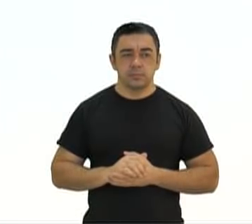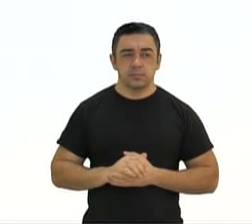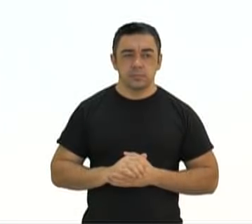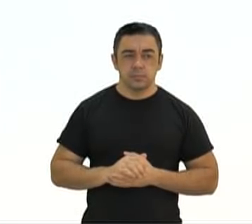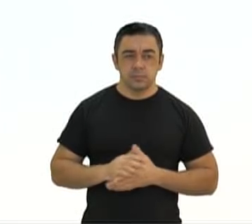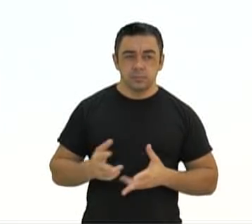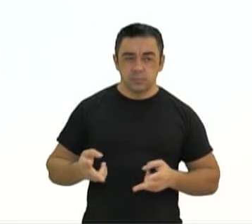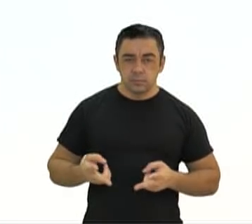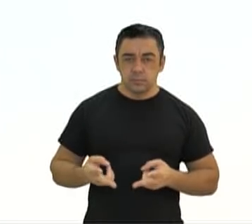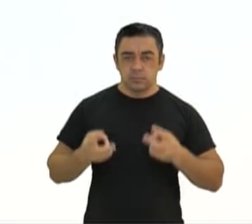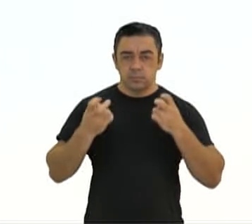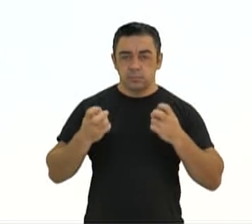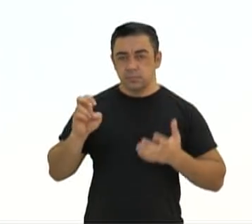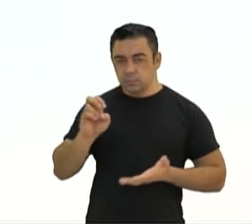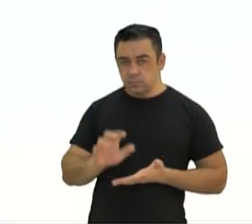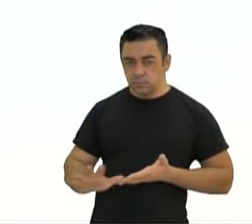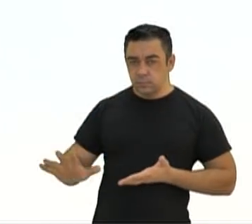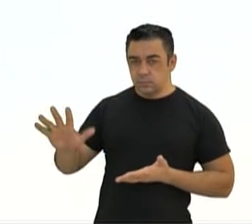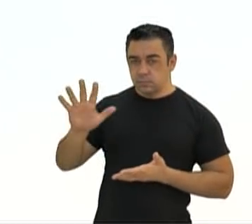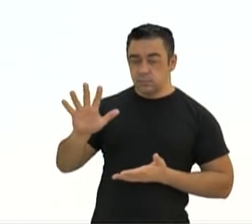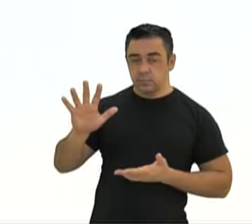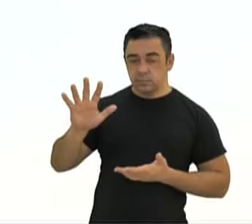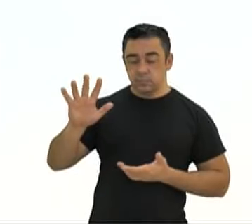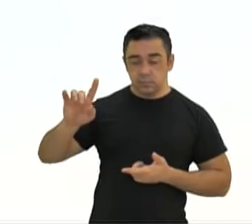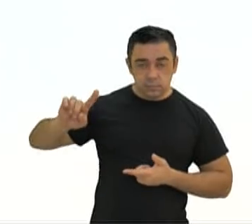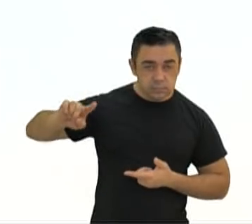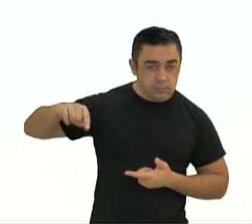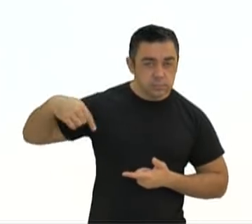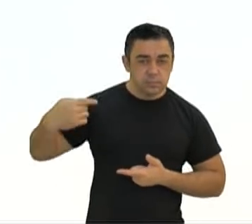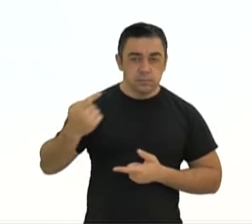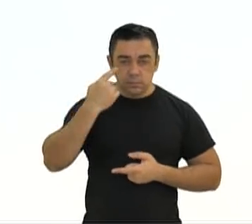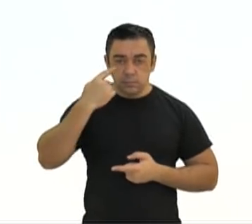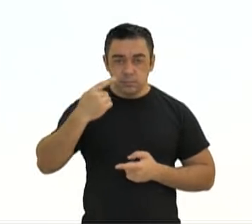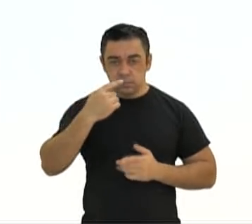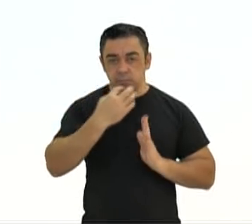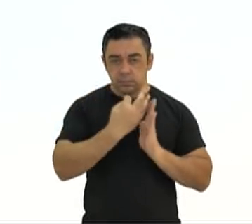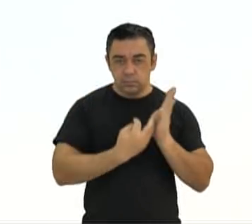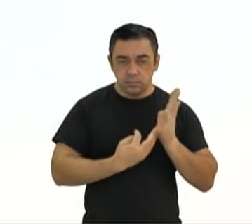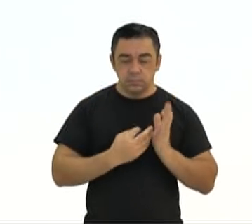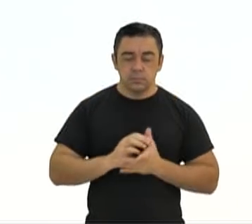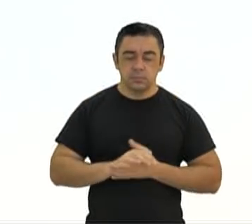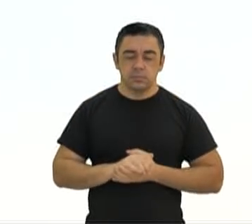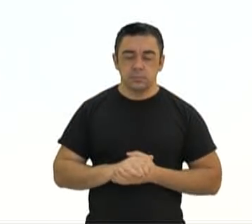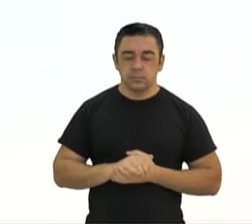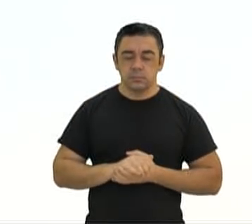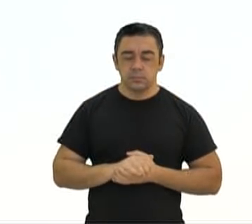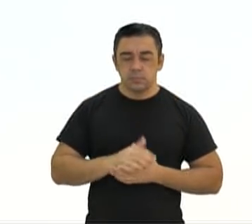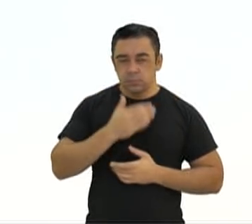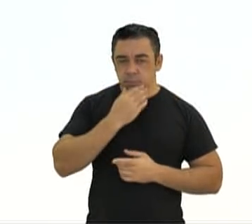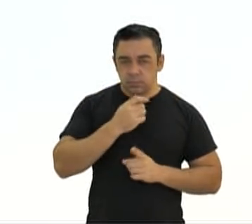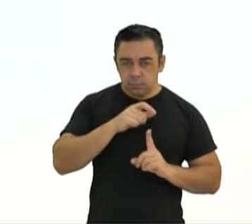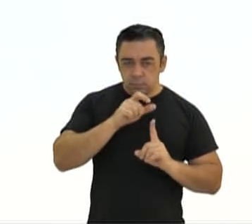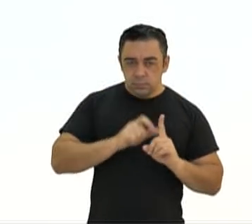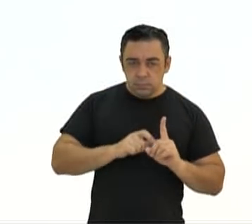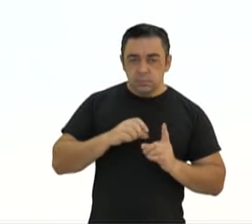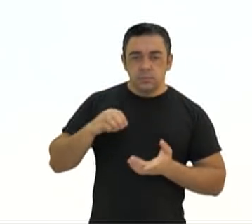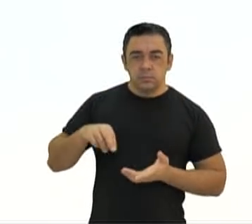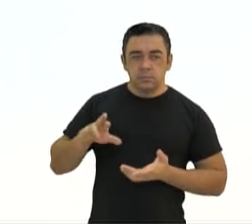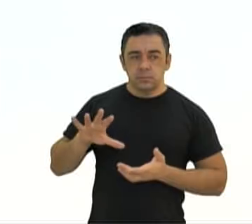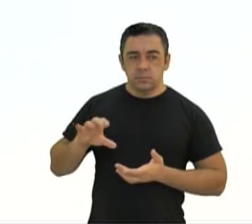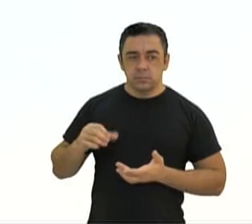Preste bastante atenção na imagem e em seguida a gente vai para o texto. Murilo com 4